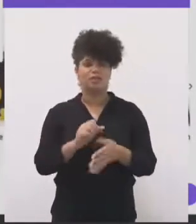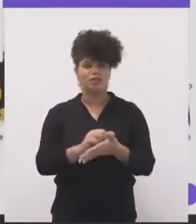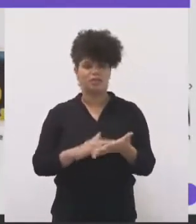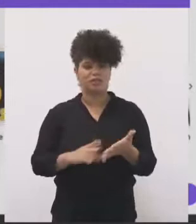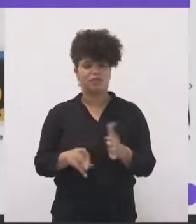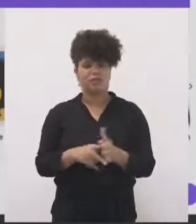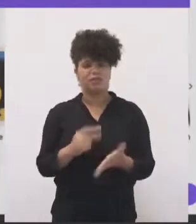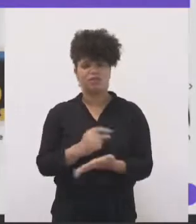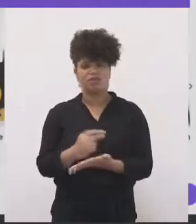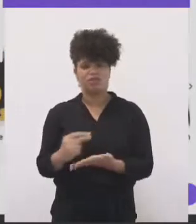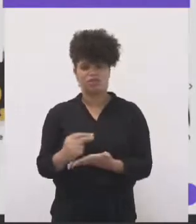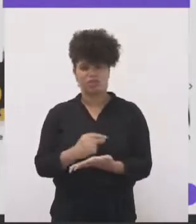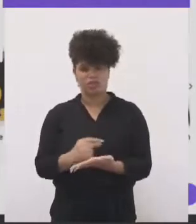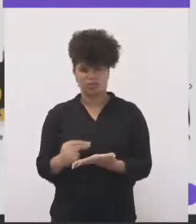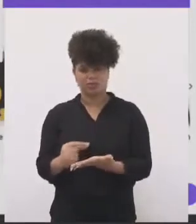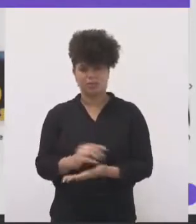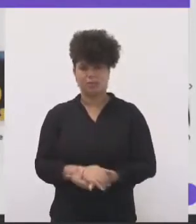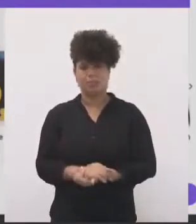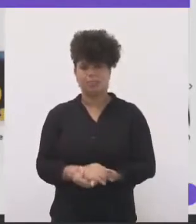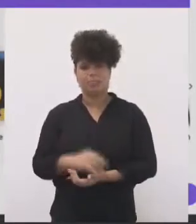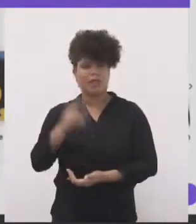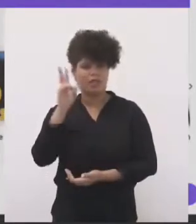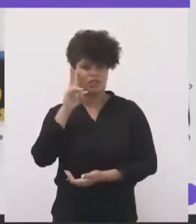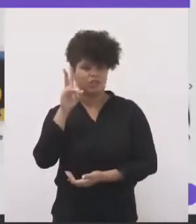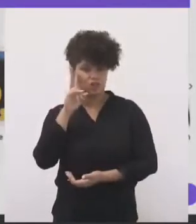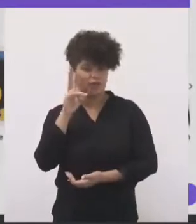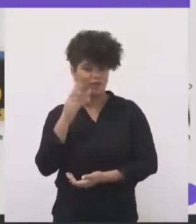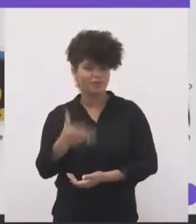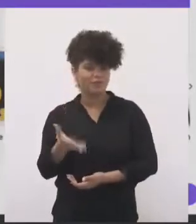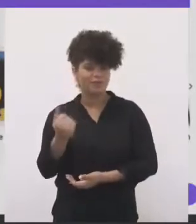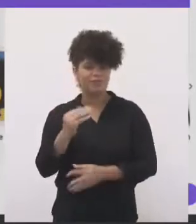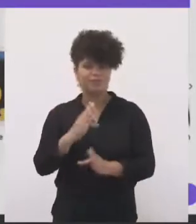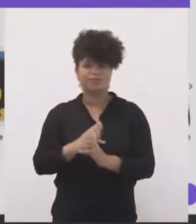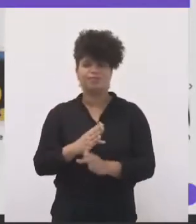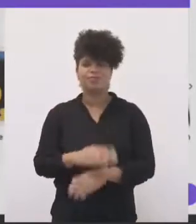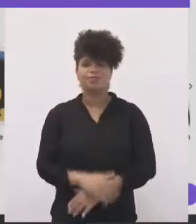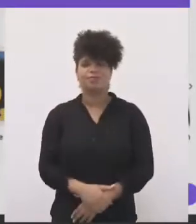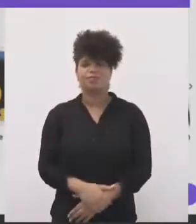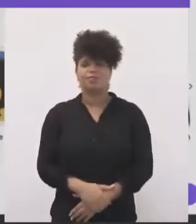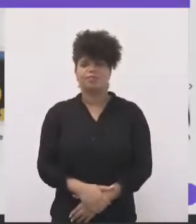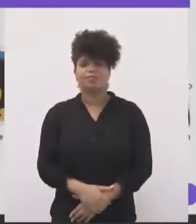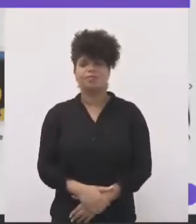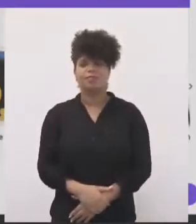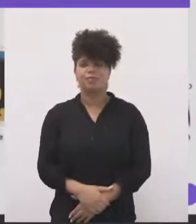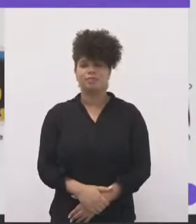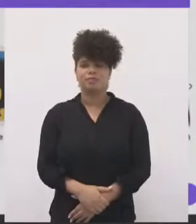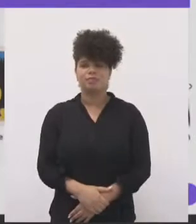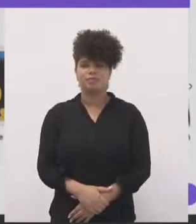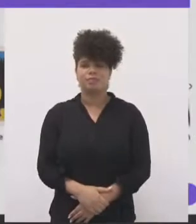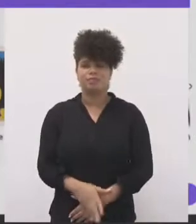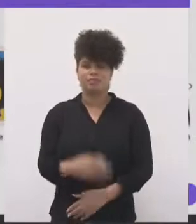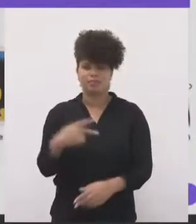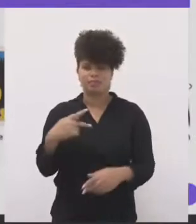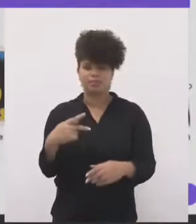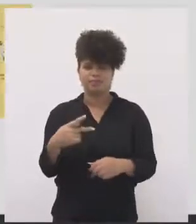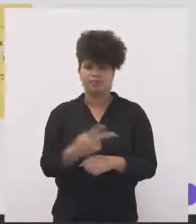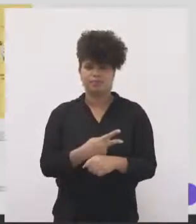tirinha. História em quadrinho. A gente vai encontrar no Canva se buscar por tirinha.